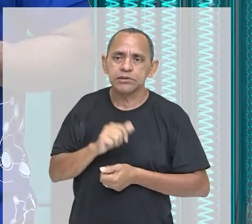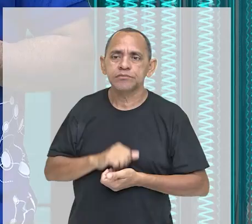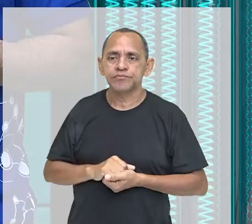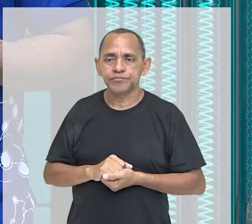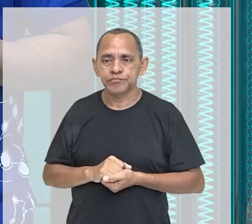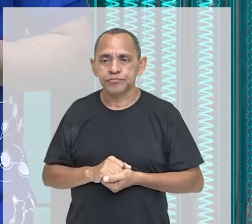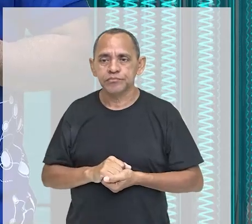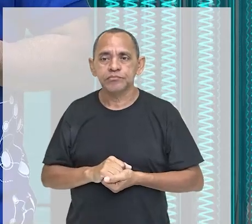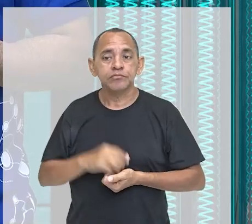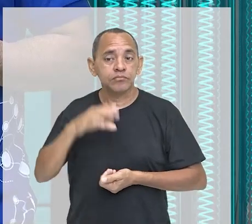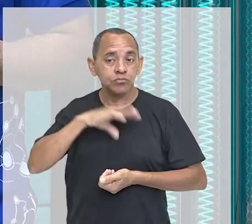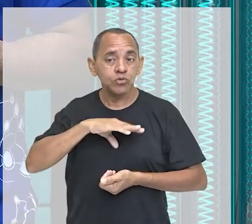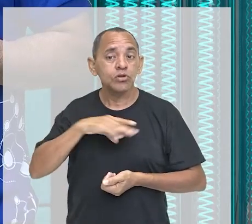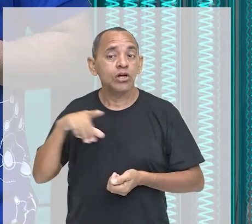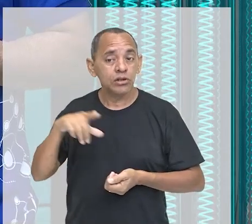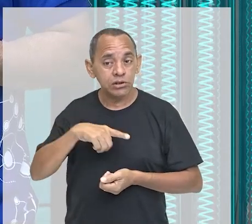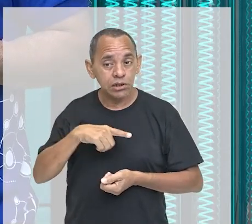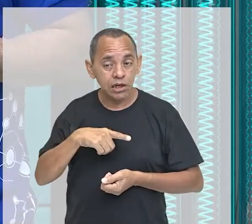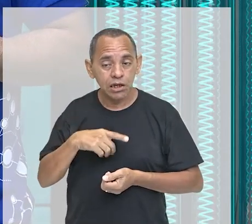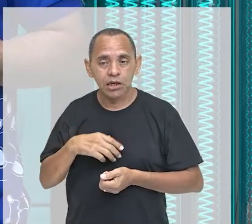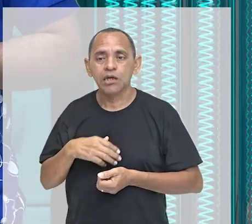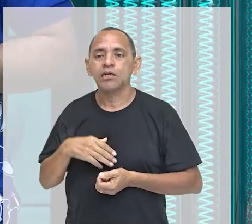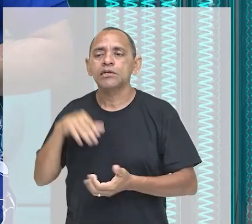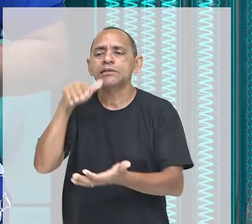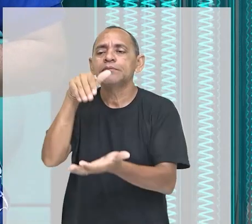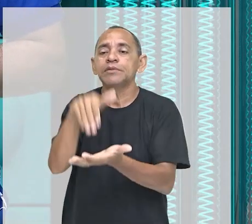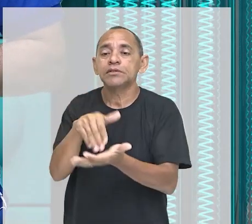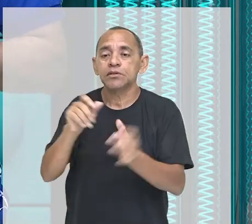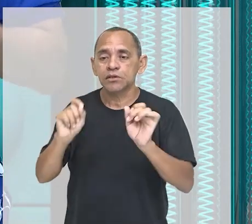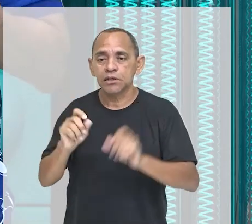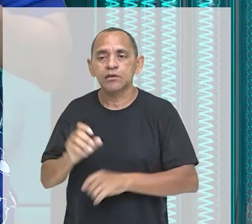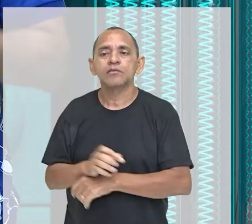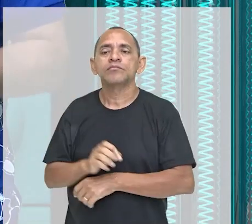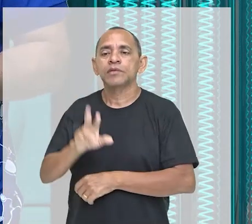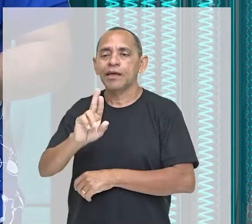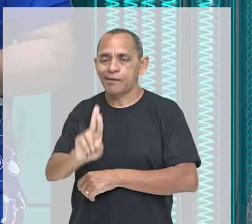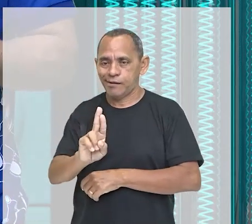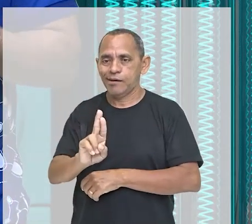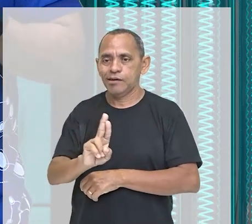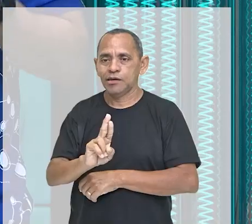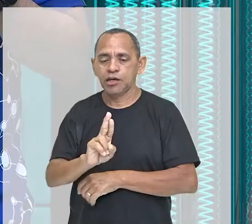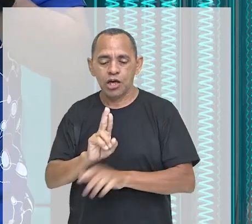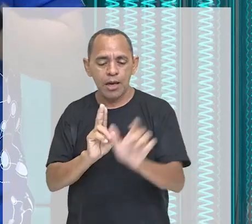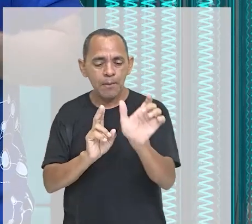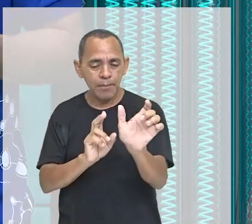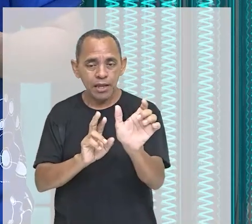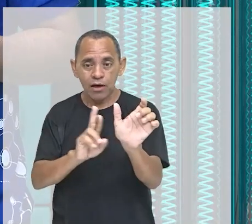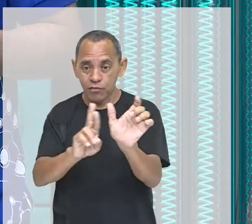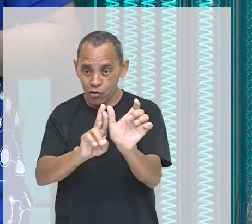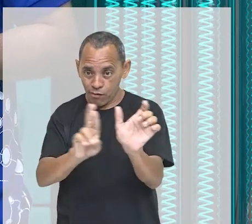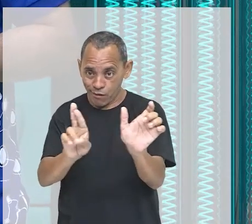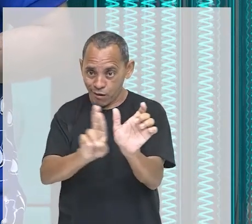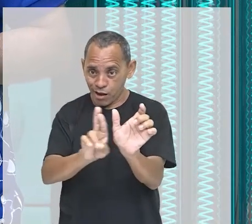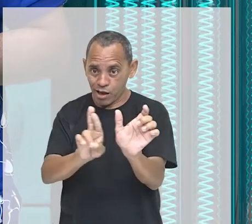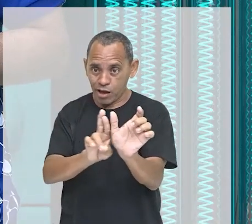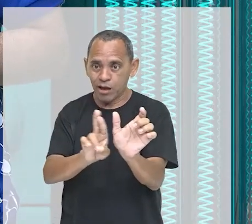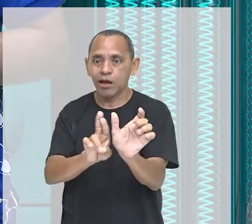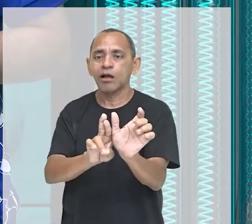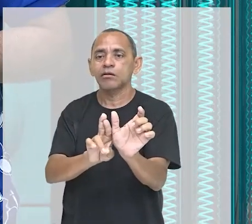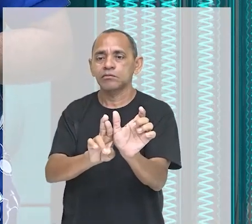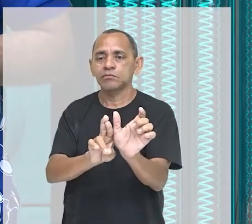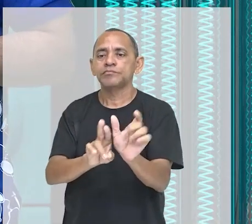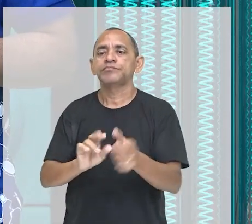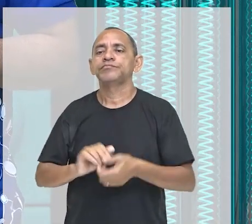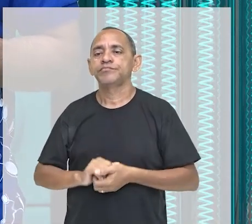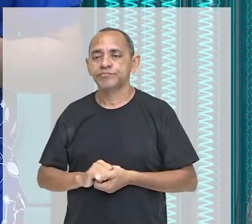na língua portuguesa ele tem terminação em R. Na língua inglesa, ele também tem a mesma função, significa que é um verbo que ainda não foi